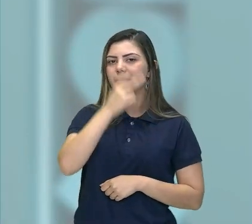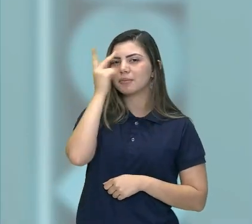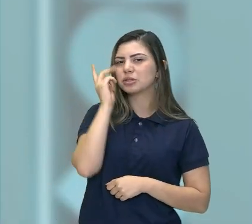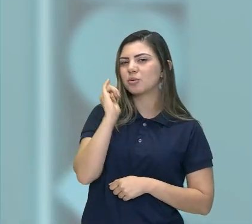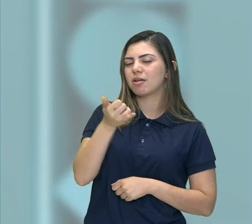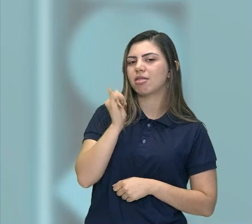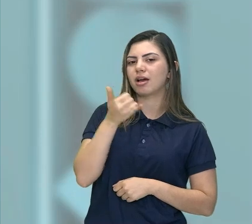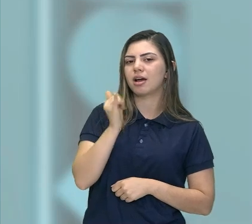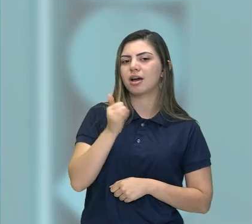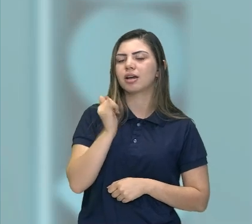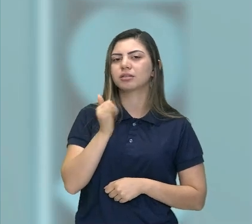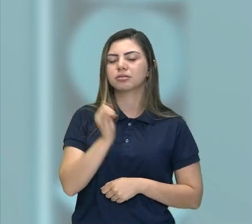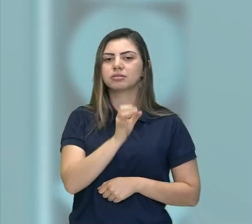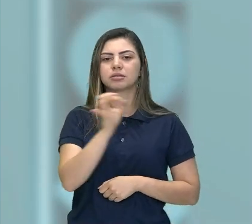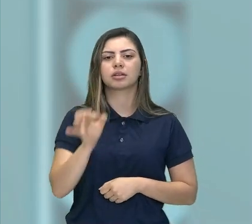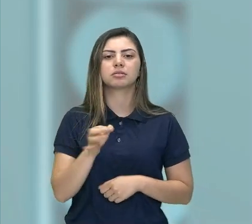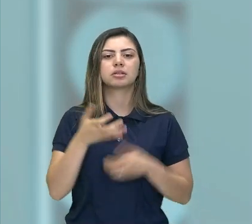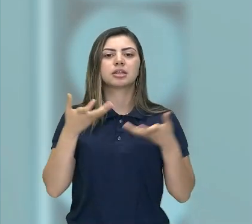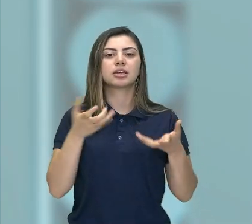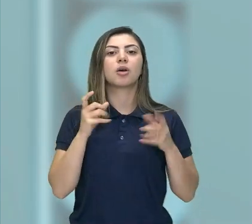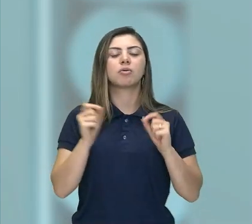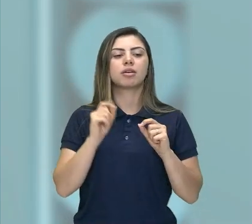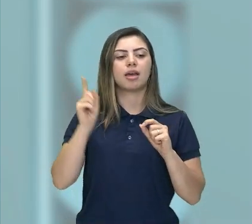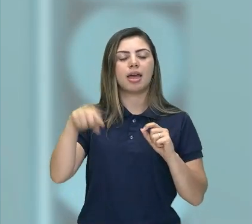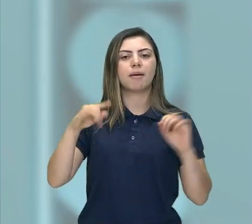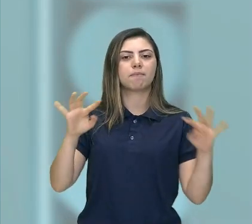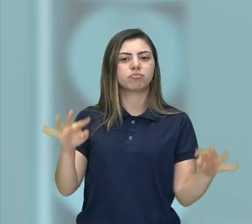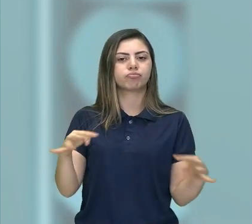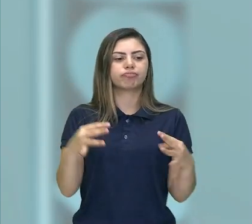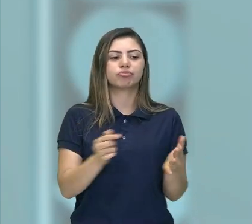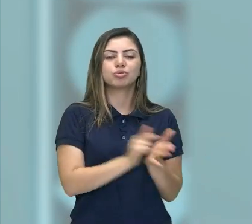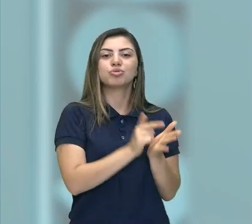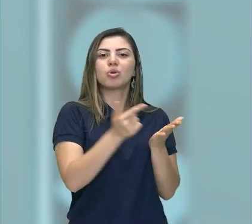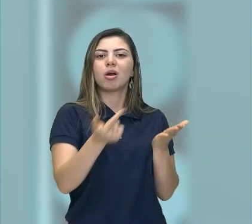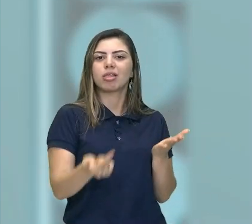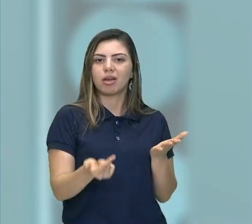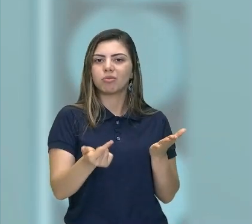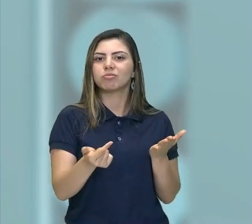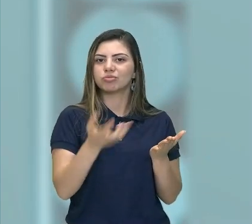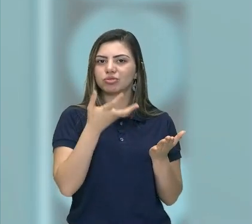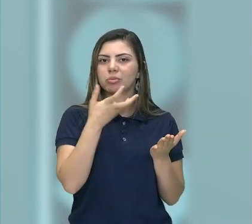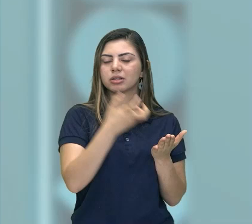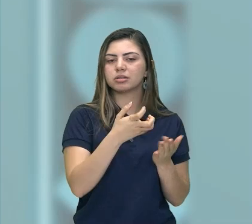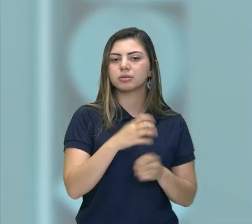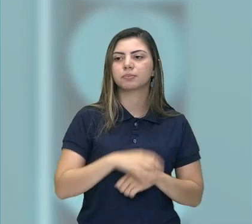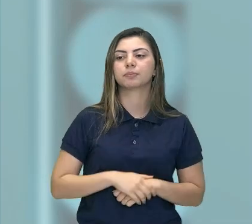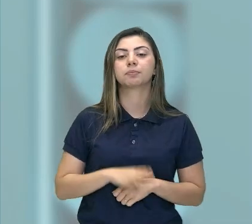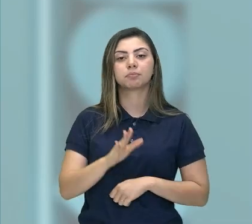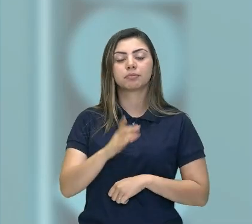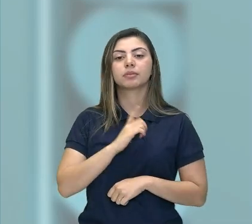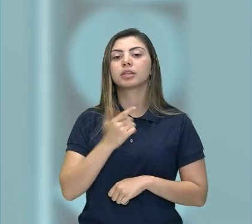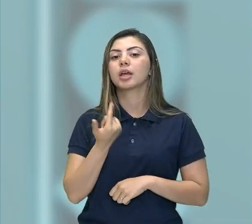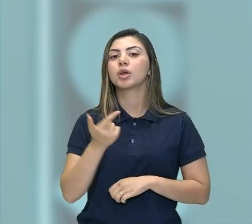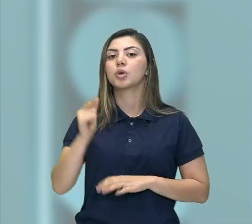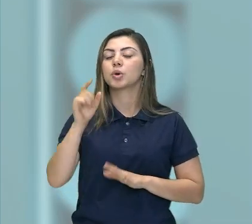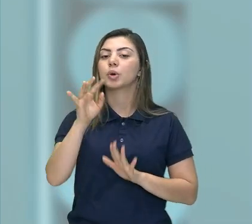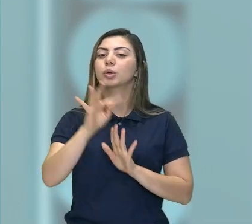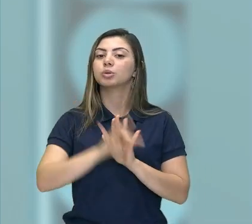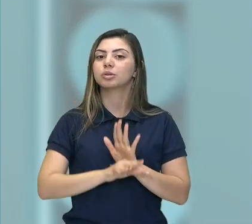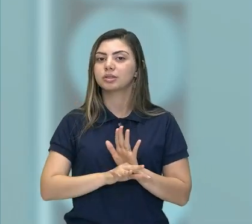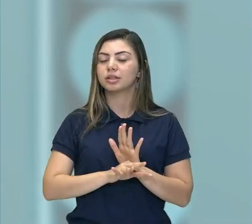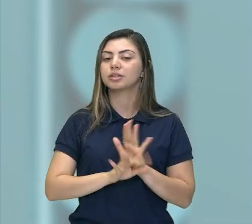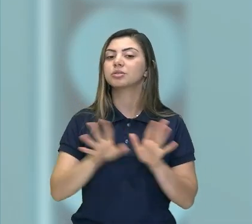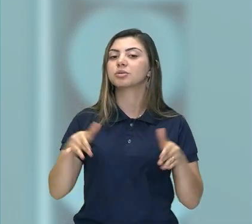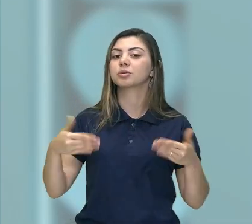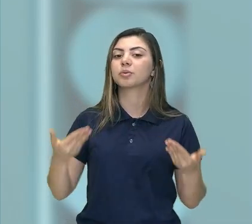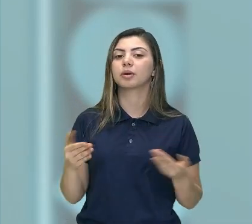busca isso como uma forma de ganhar destaque no seu jornal. Outro trecho, agora de uma outra obra,